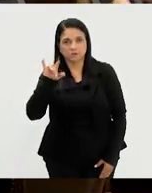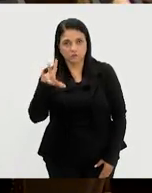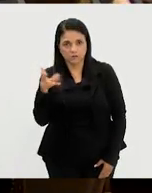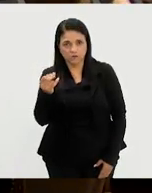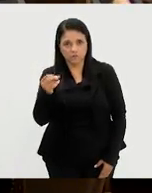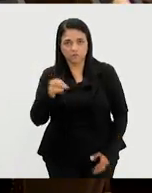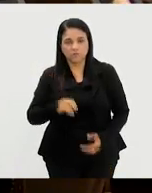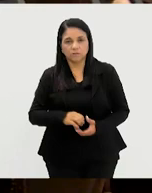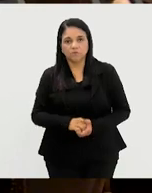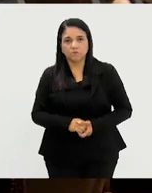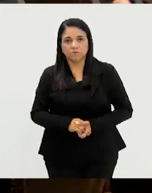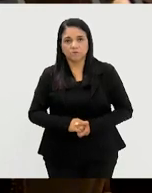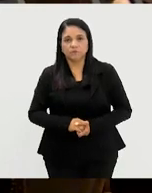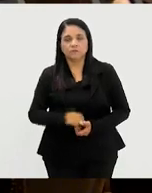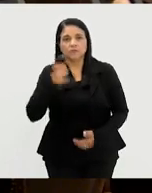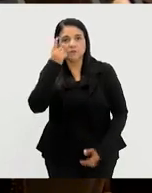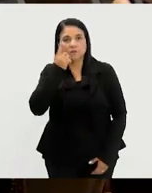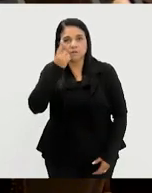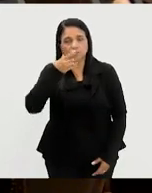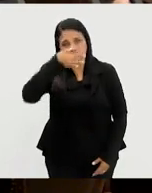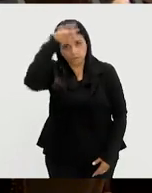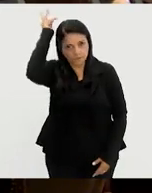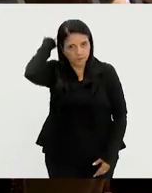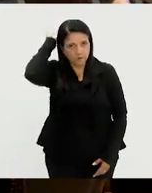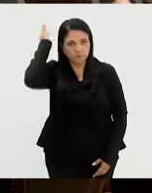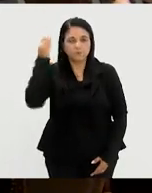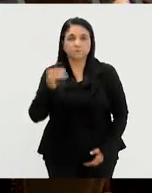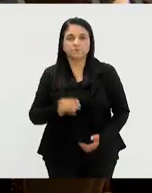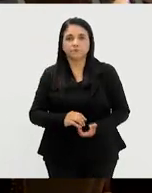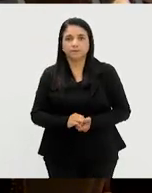Serginho Deputado Fred Pacheco